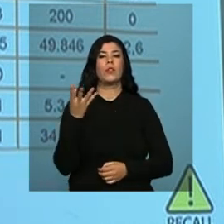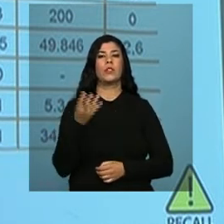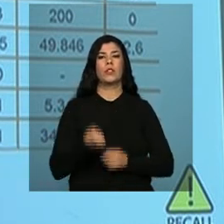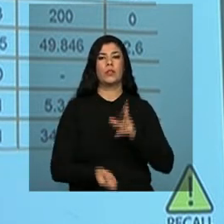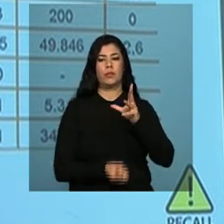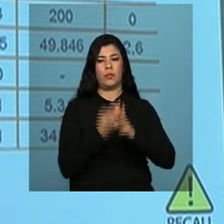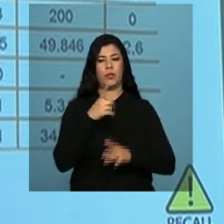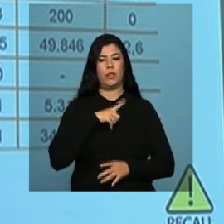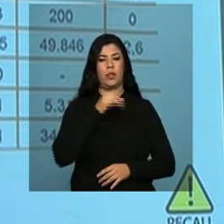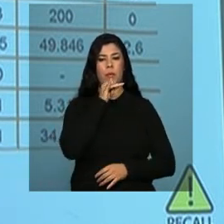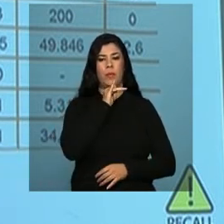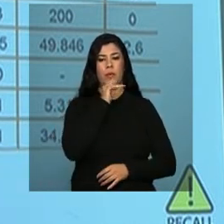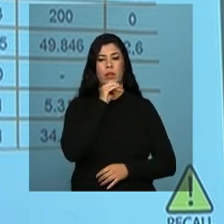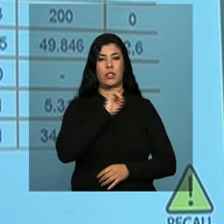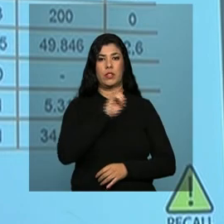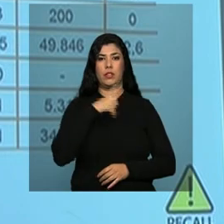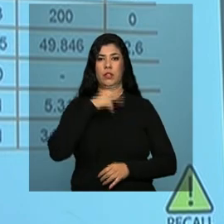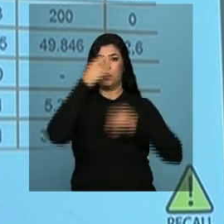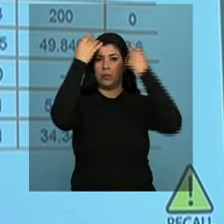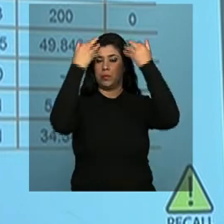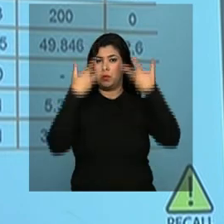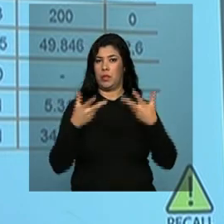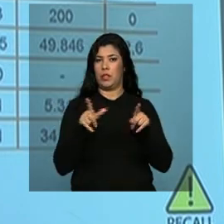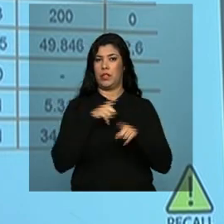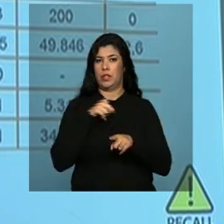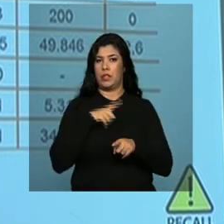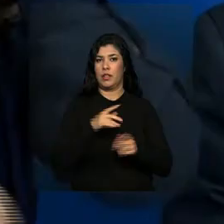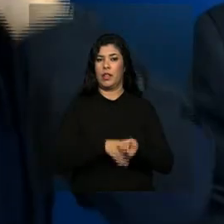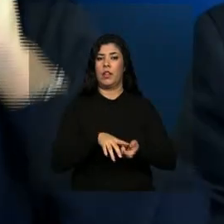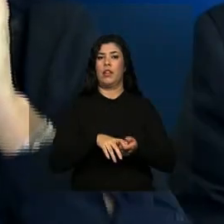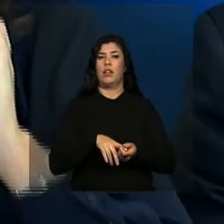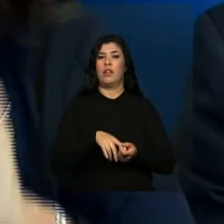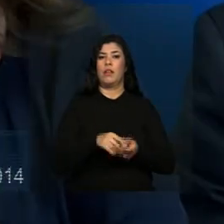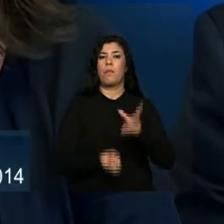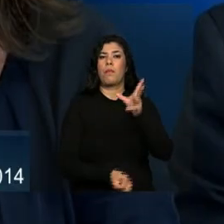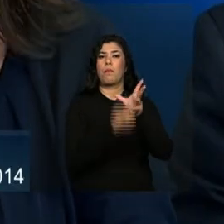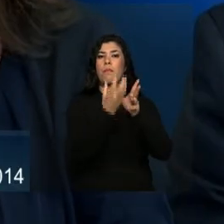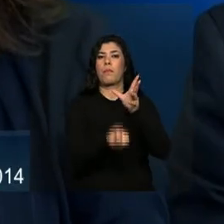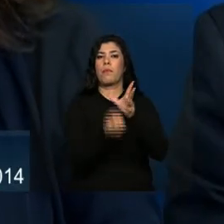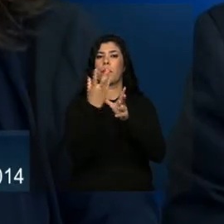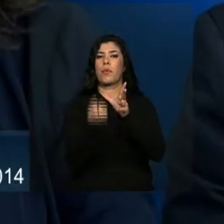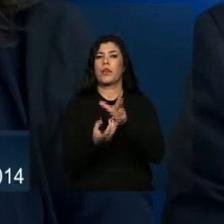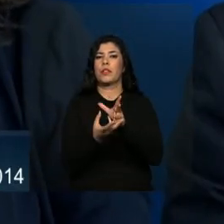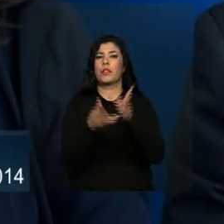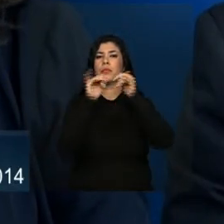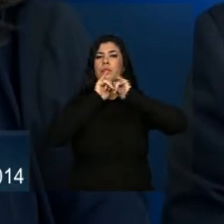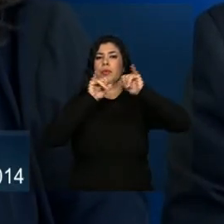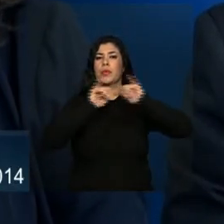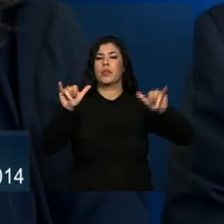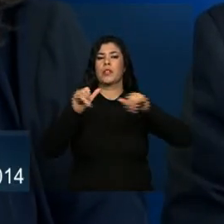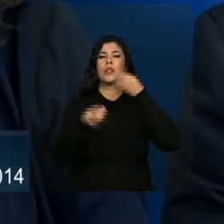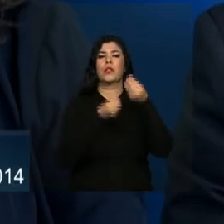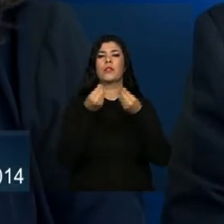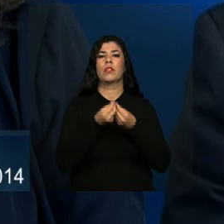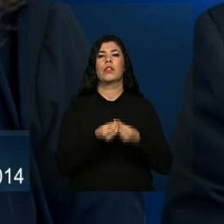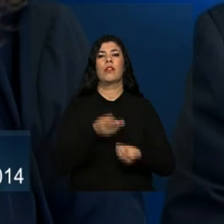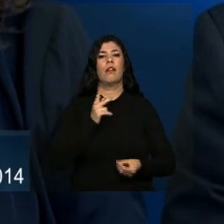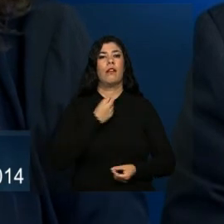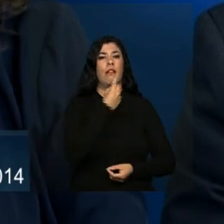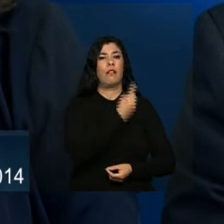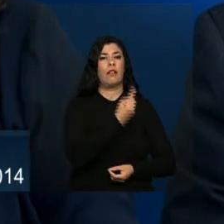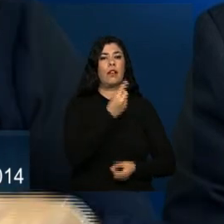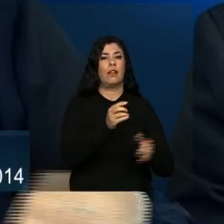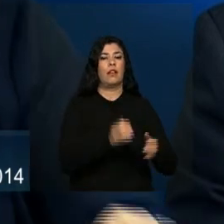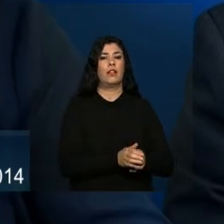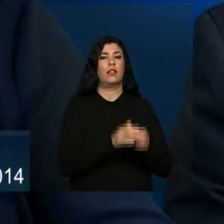quando estamos falando de produtos e de campanha canta a campanha de recall a cada